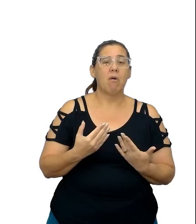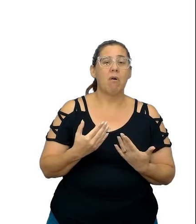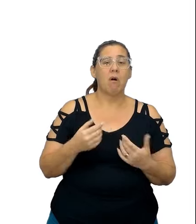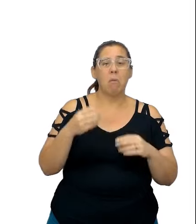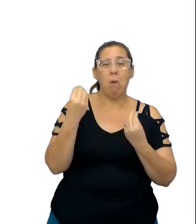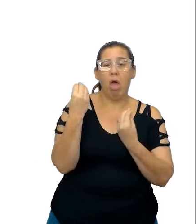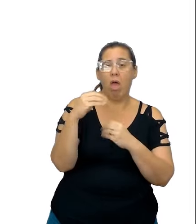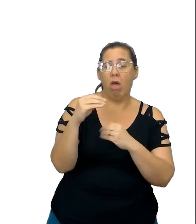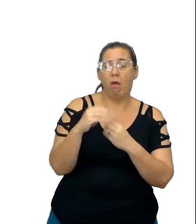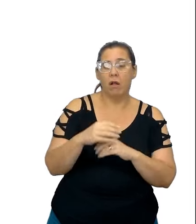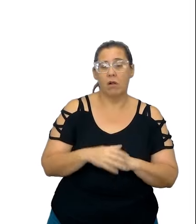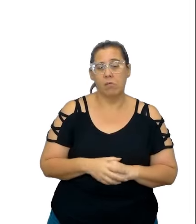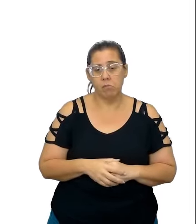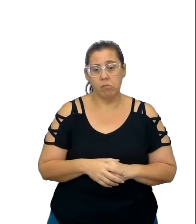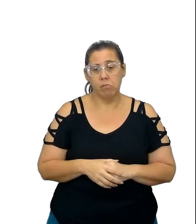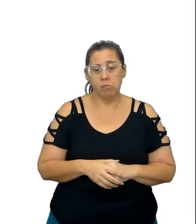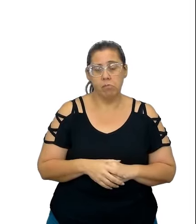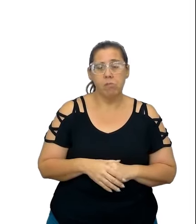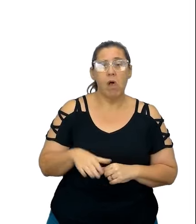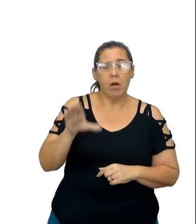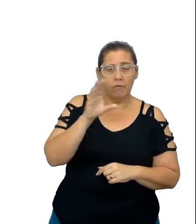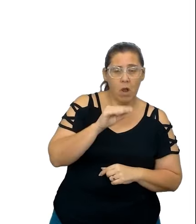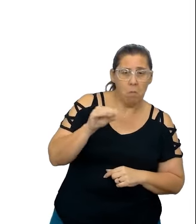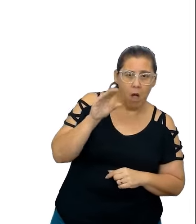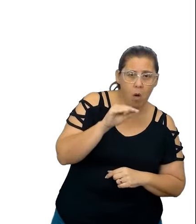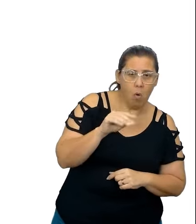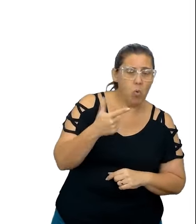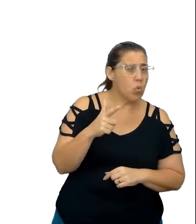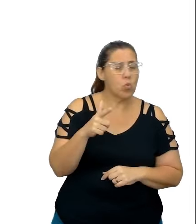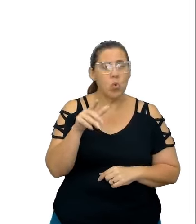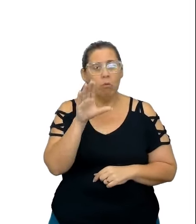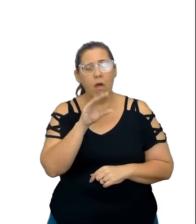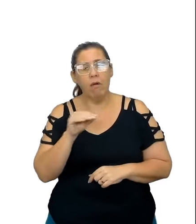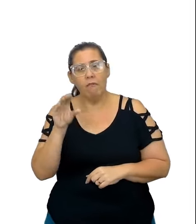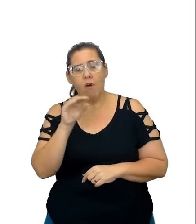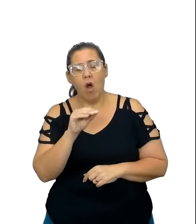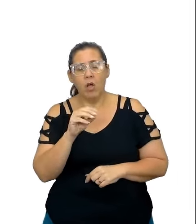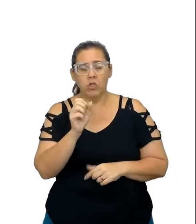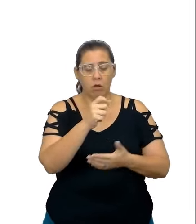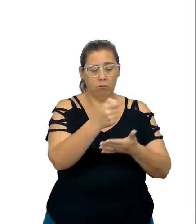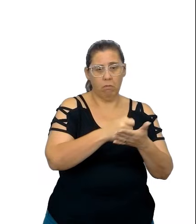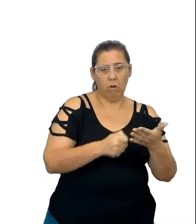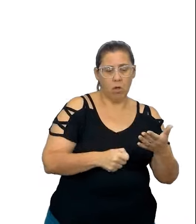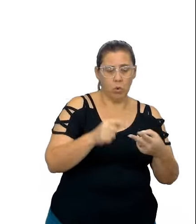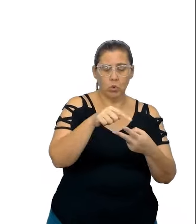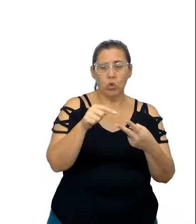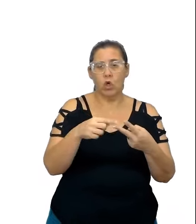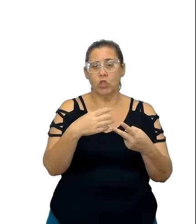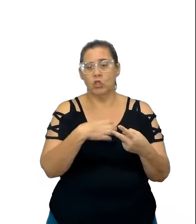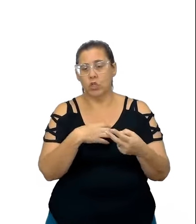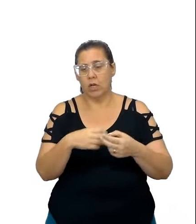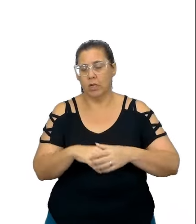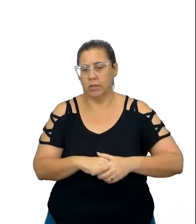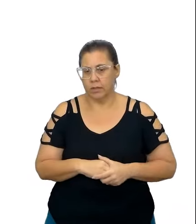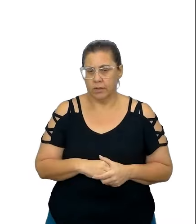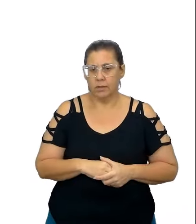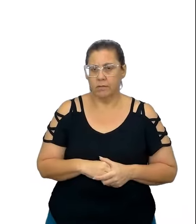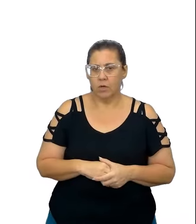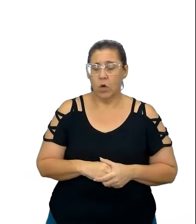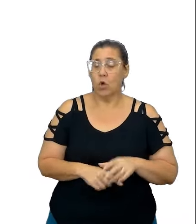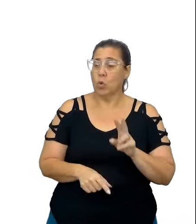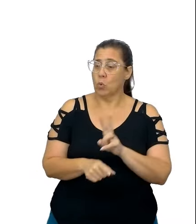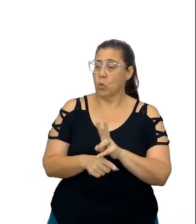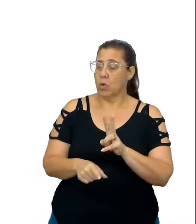sentido? Articula a linguagem verbal e não verbal, está usando as duas, dois modos. Há cuidado sobre o uso da